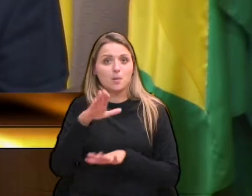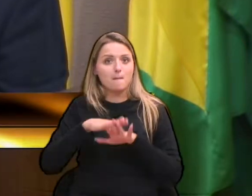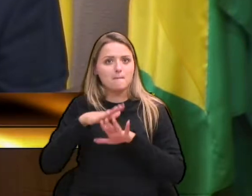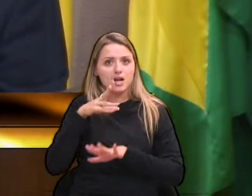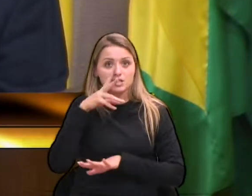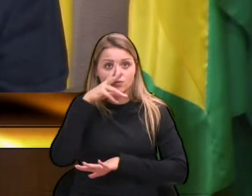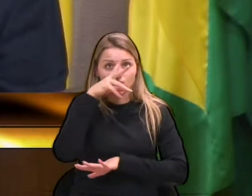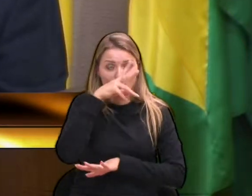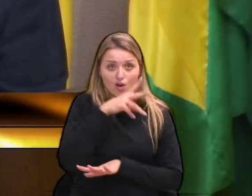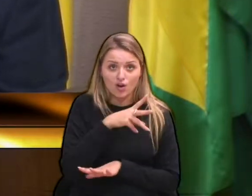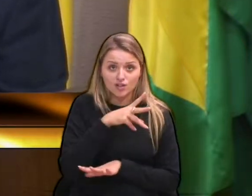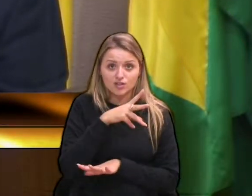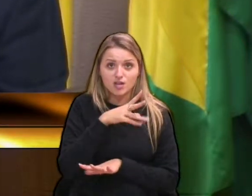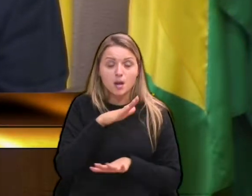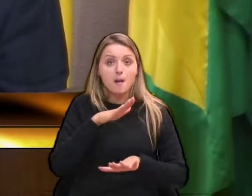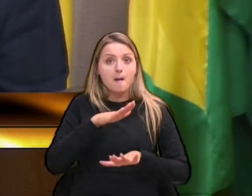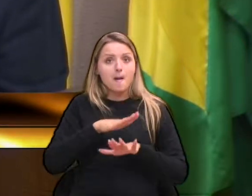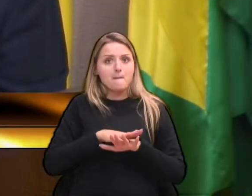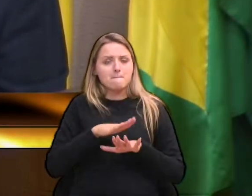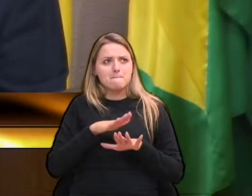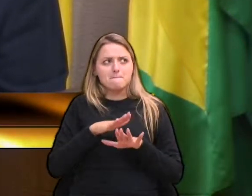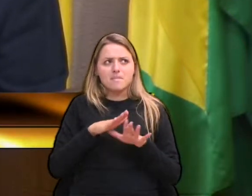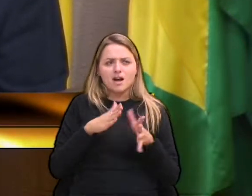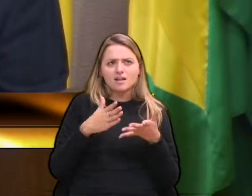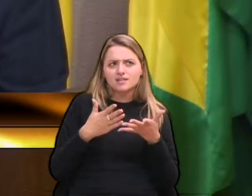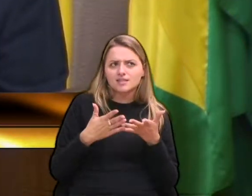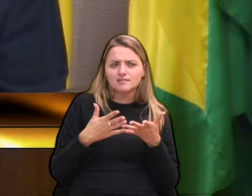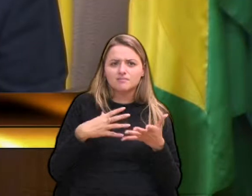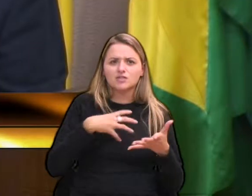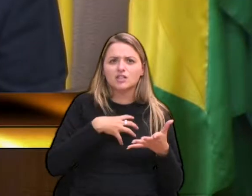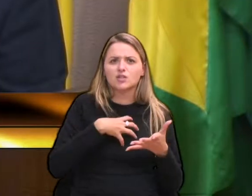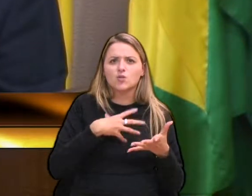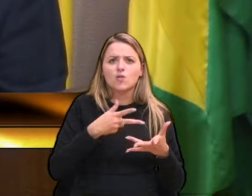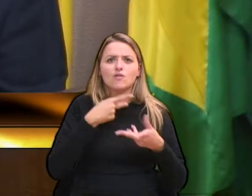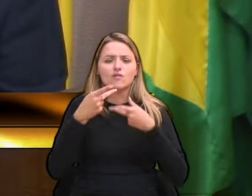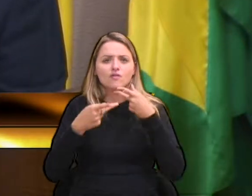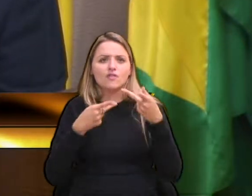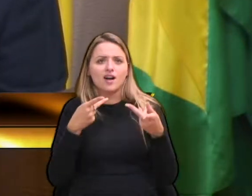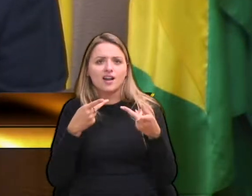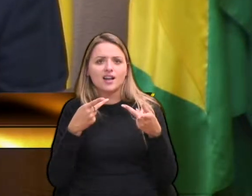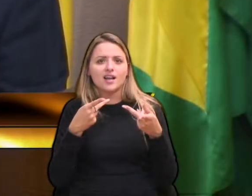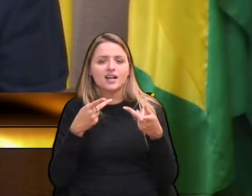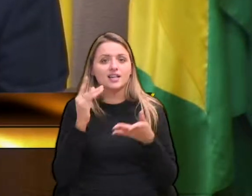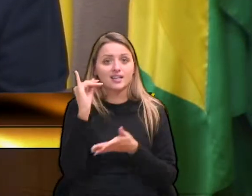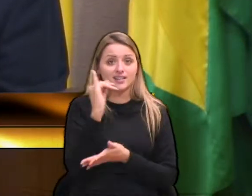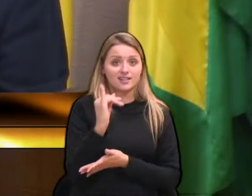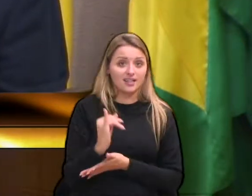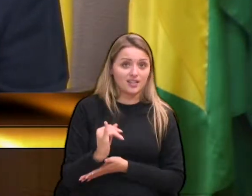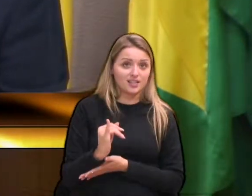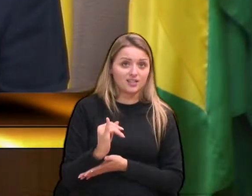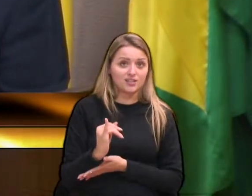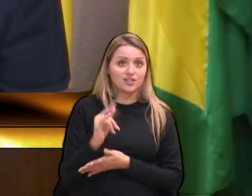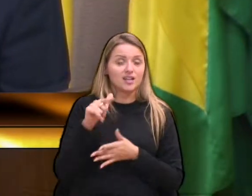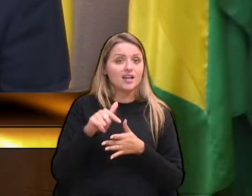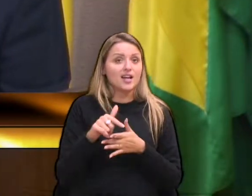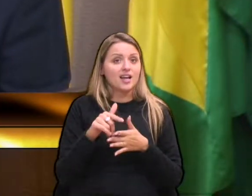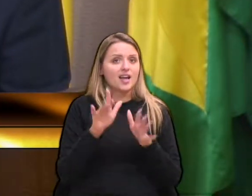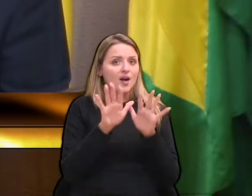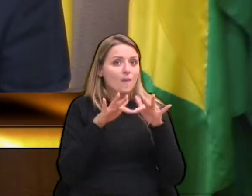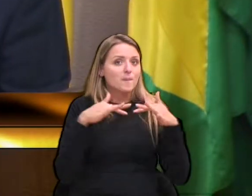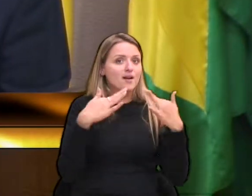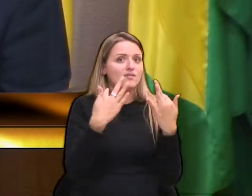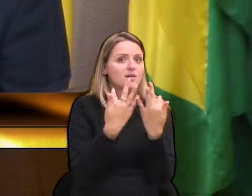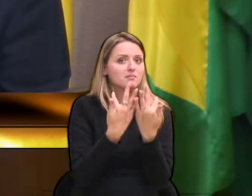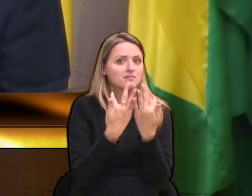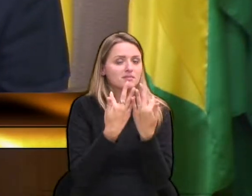está ficando mais forte. São típicas, falam italiano. É uma grande família reunida,